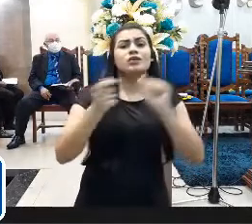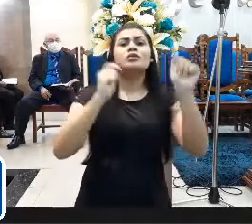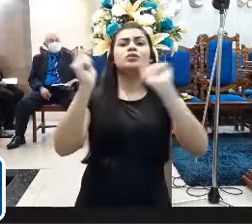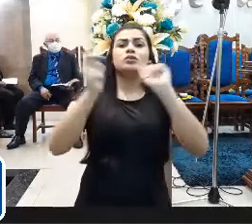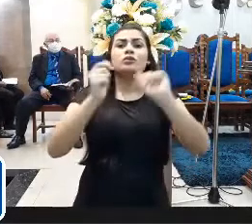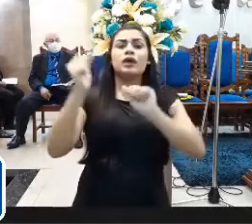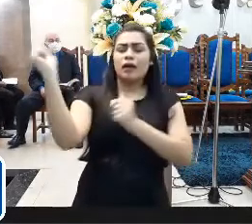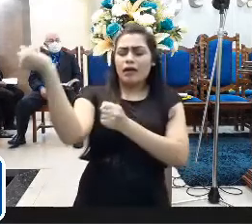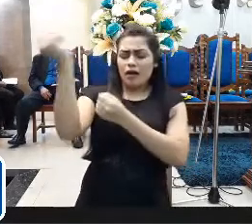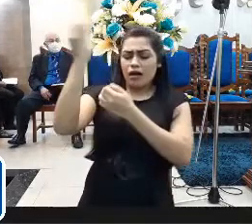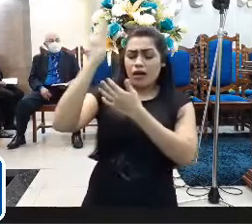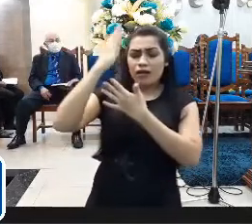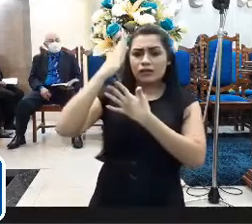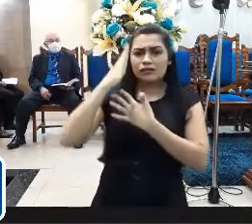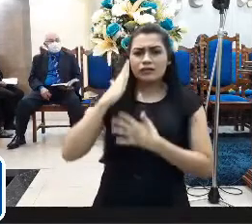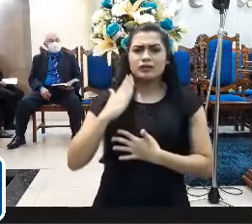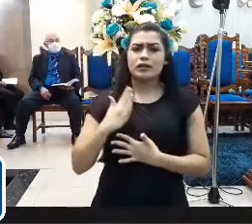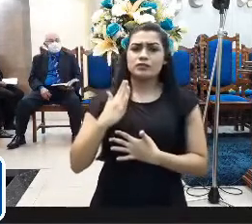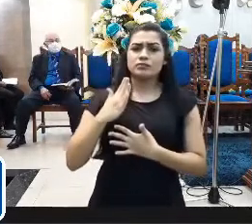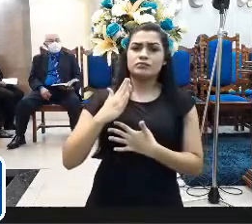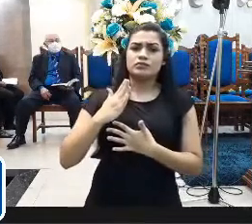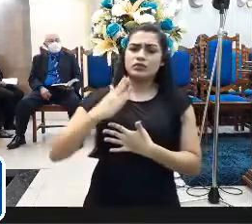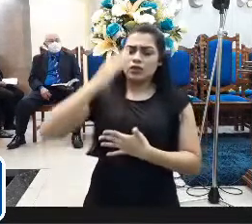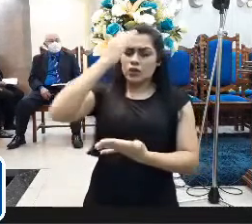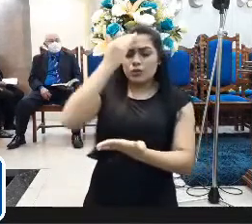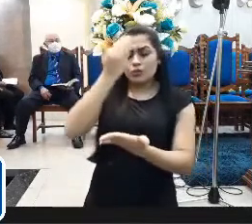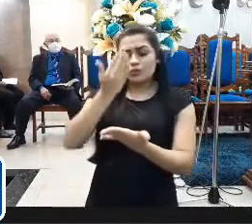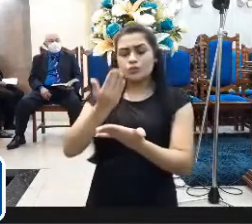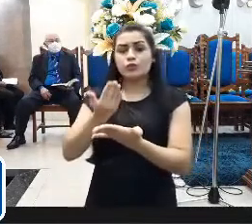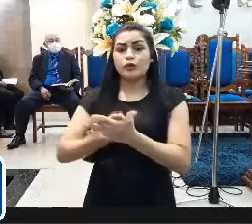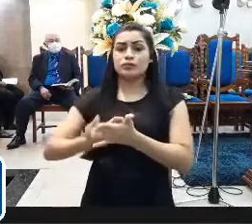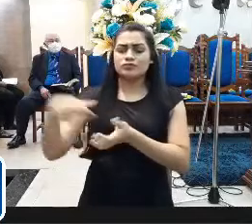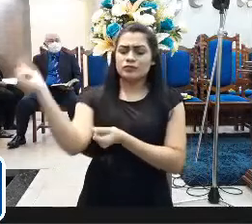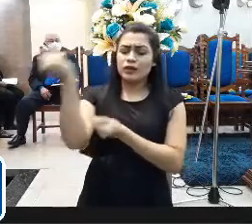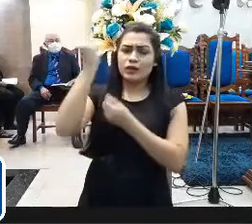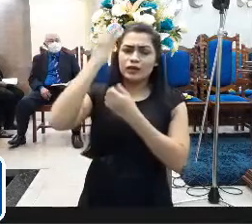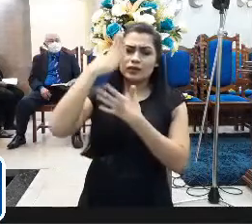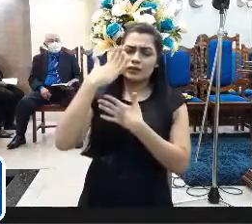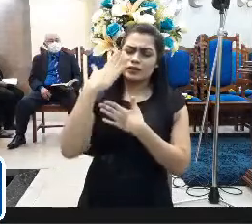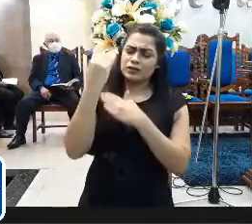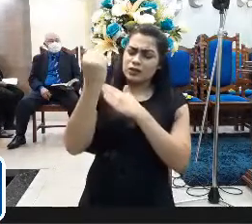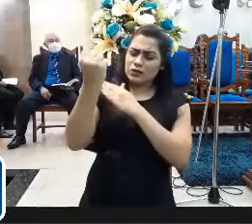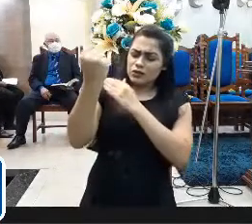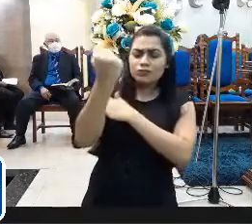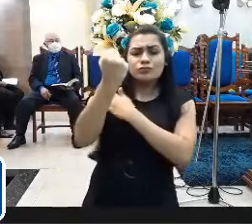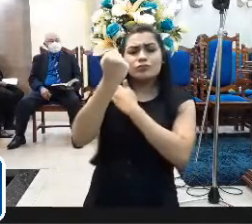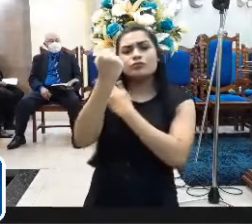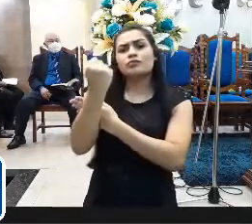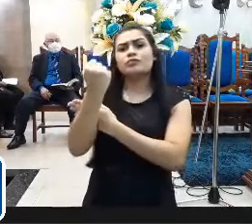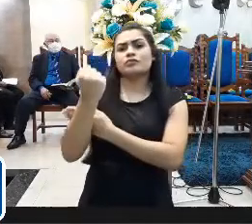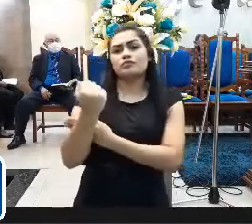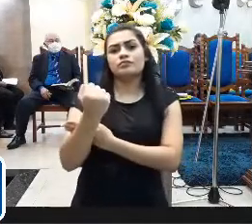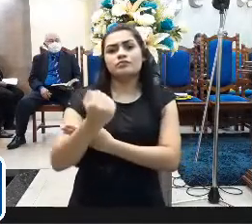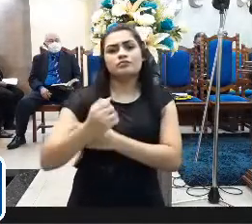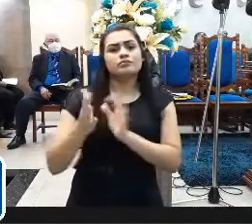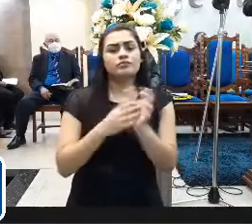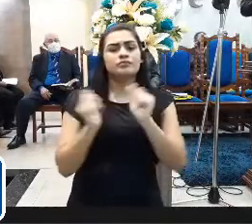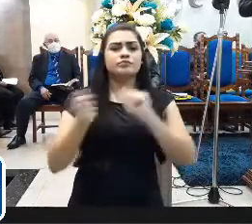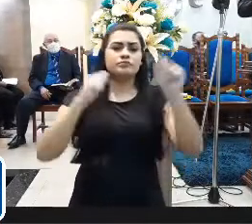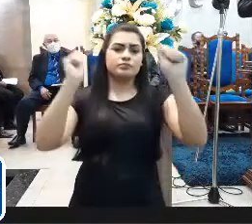esta graça favorável, esta graça confiante, esta graça fortalecedora.